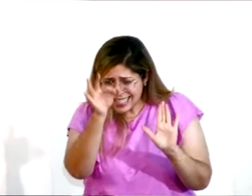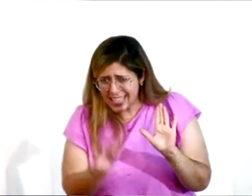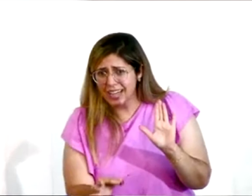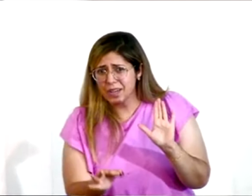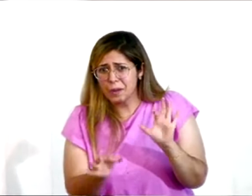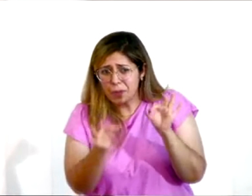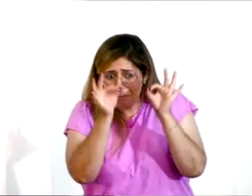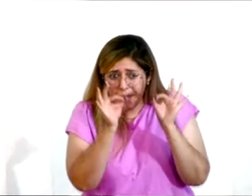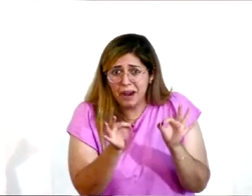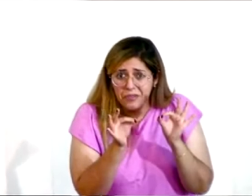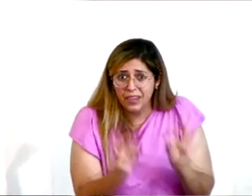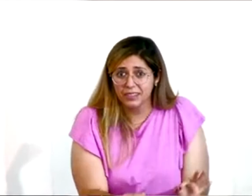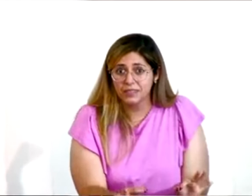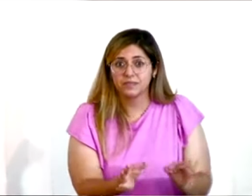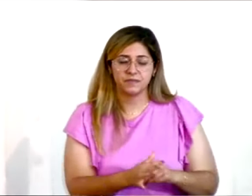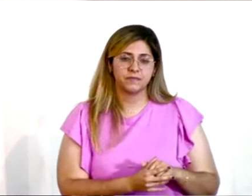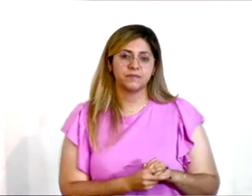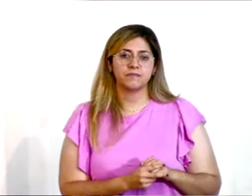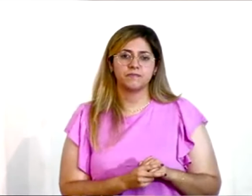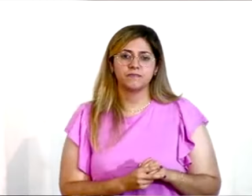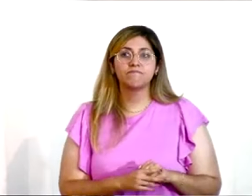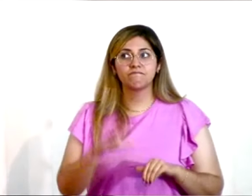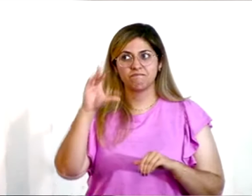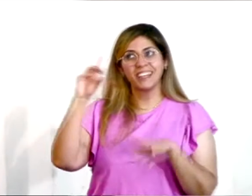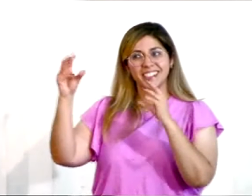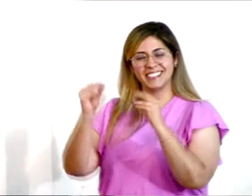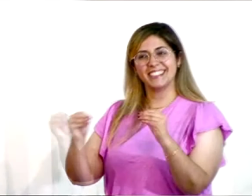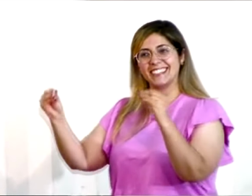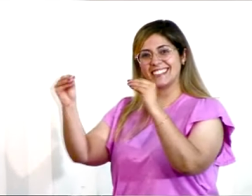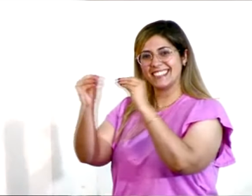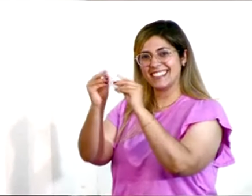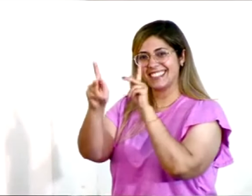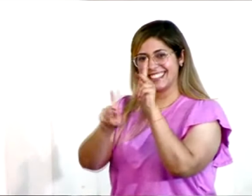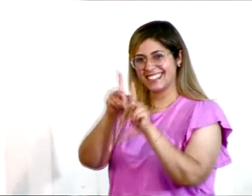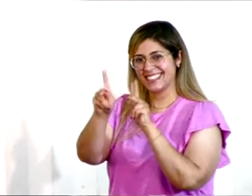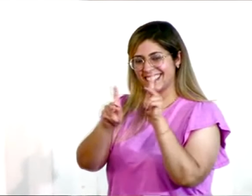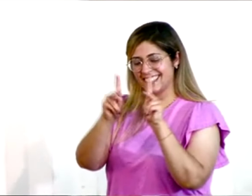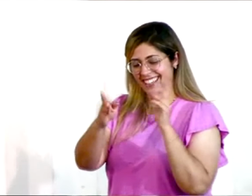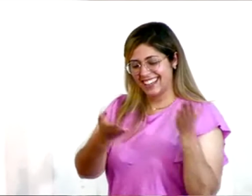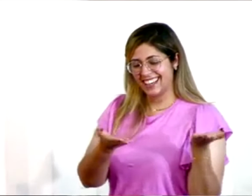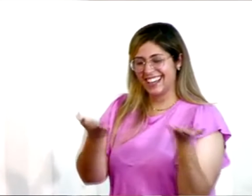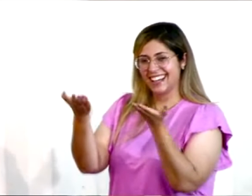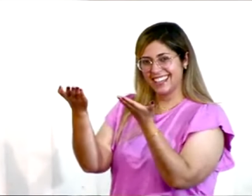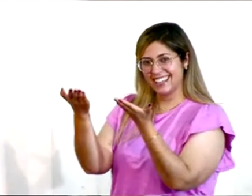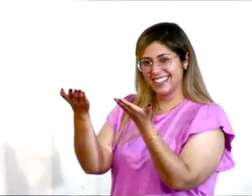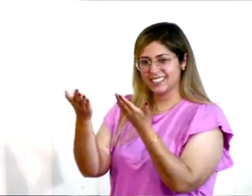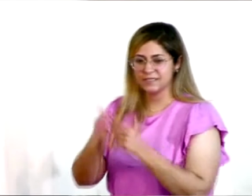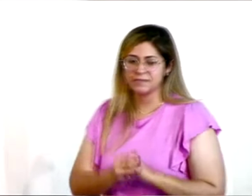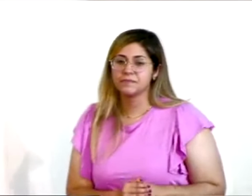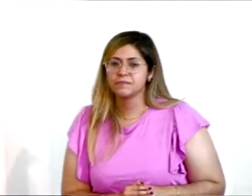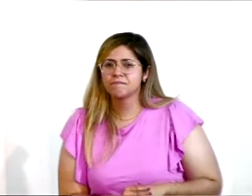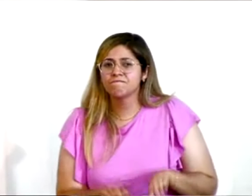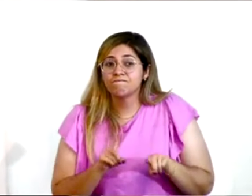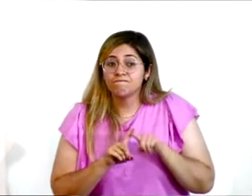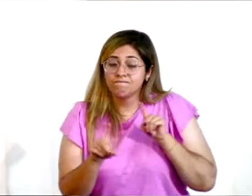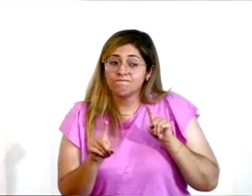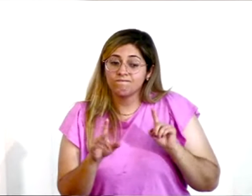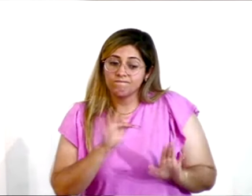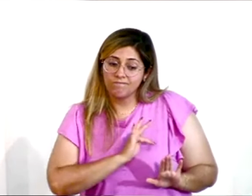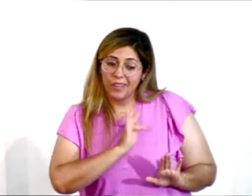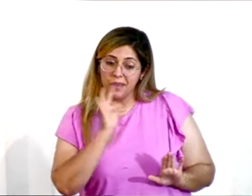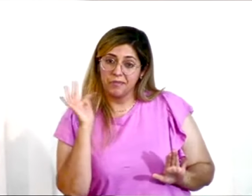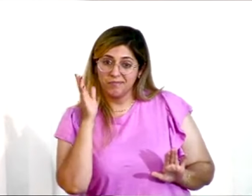os maiores rigores, Deus iria se agradar deles. Havia quem fosse falso no farisaísmo? Havia, mas